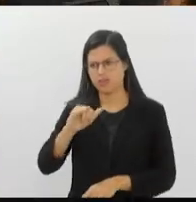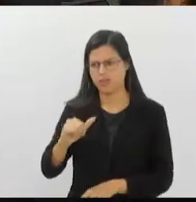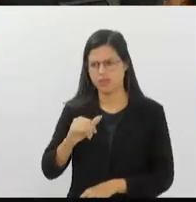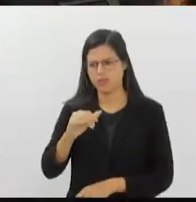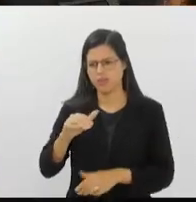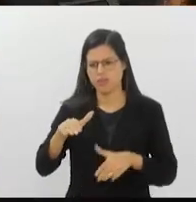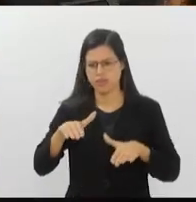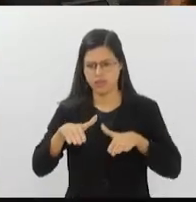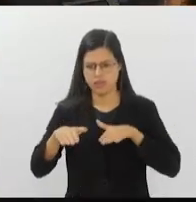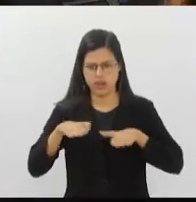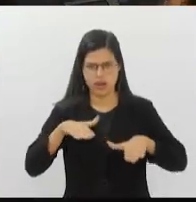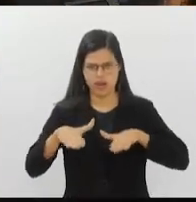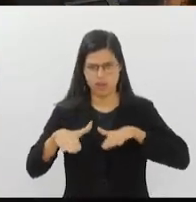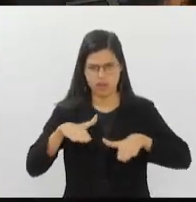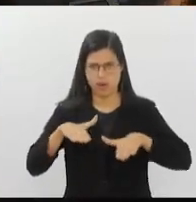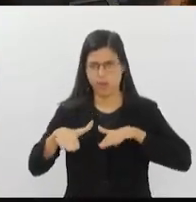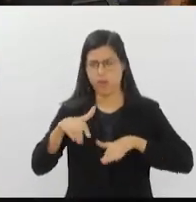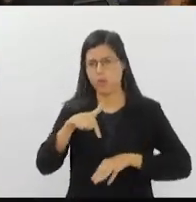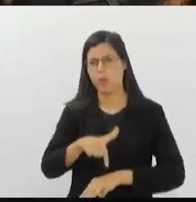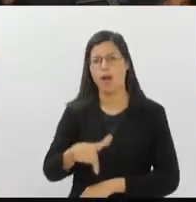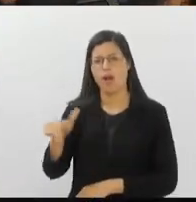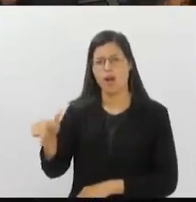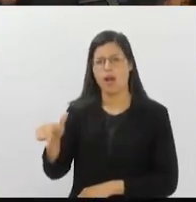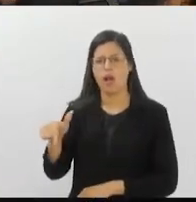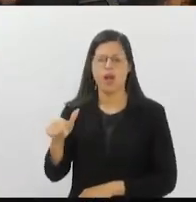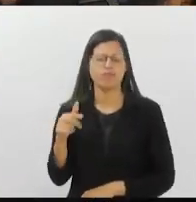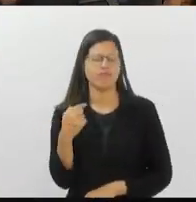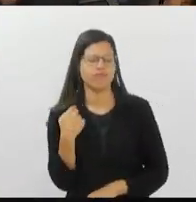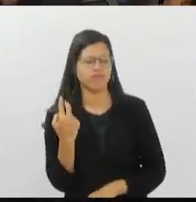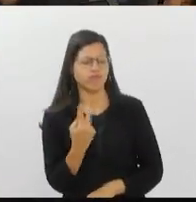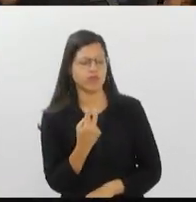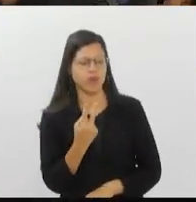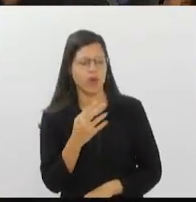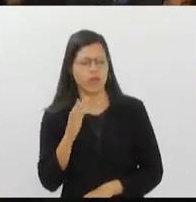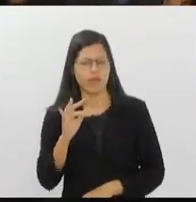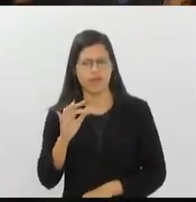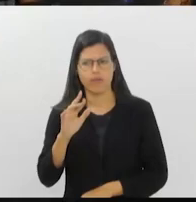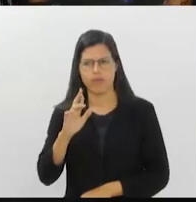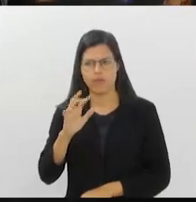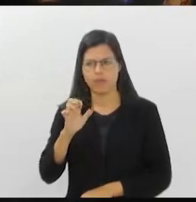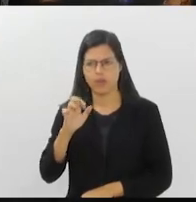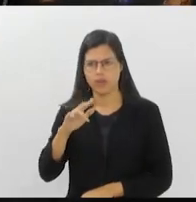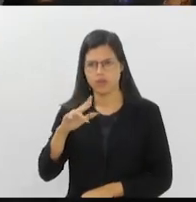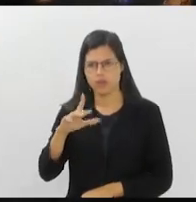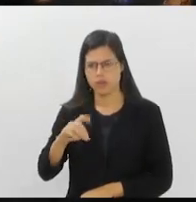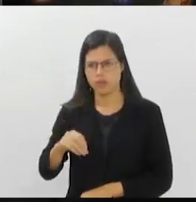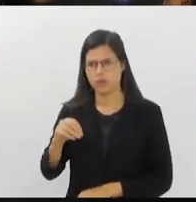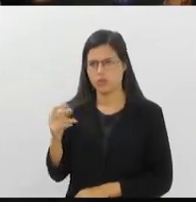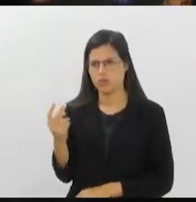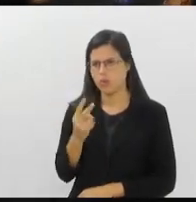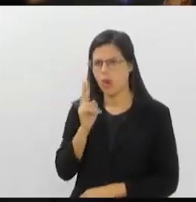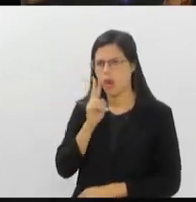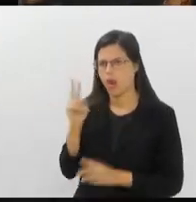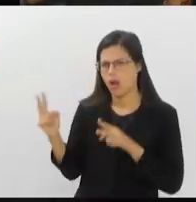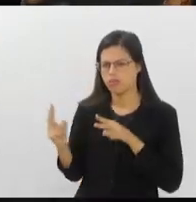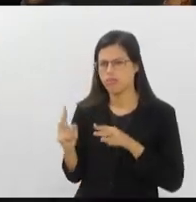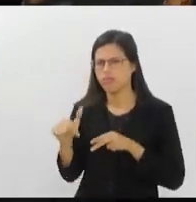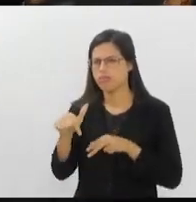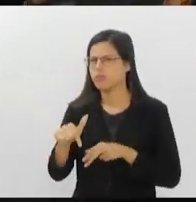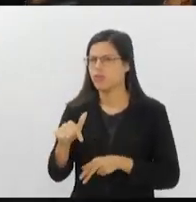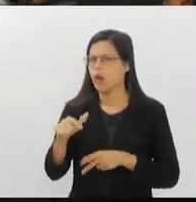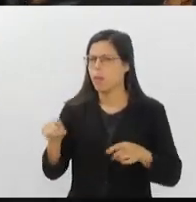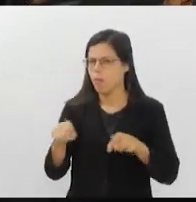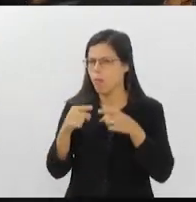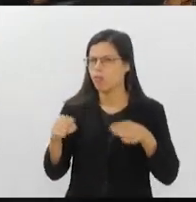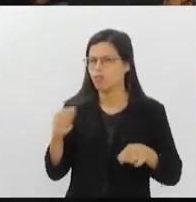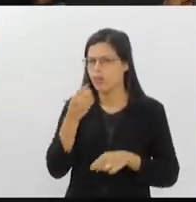desenganou, não botou muita fé. Aí eu e Fernando nos olhamos e falamos assim, aí, isso aí vai explodir. É carnaval, Luiz Caldas, tudo